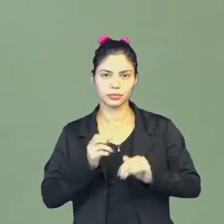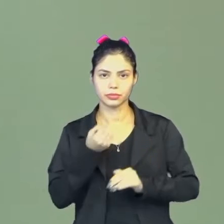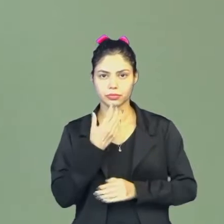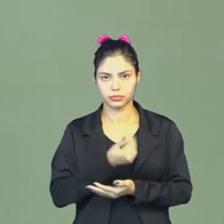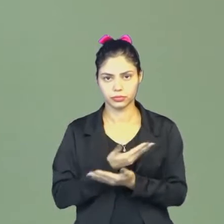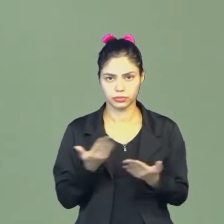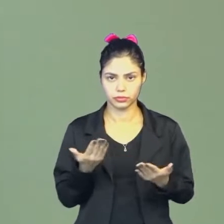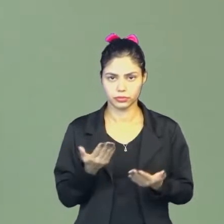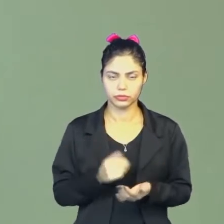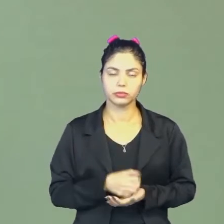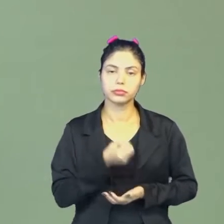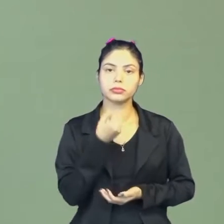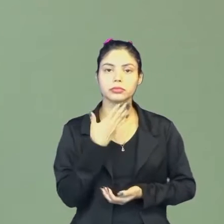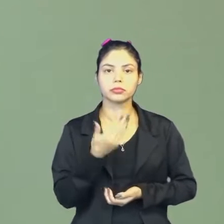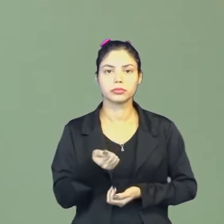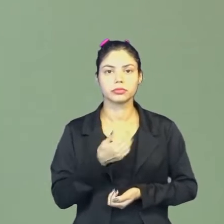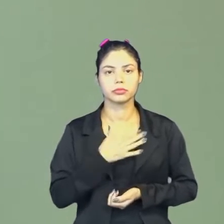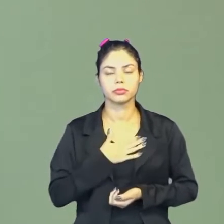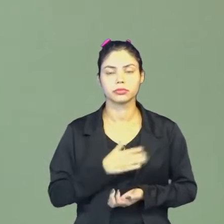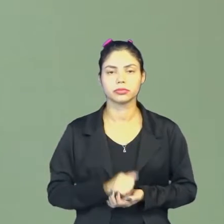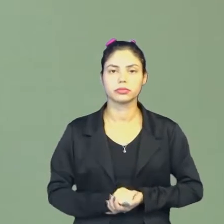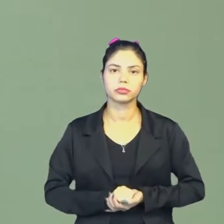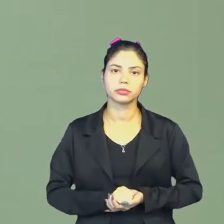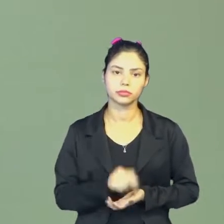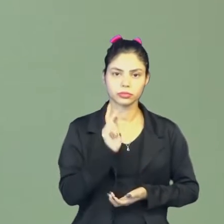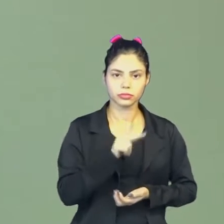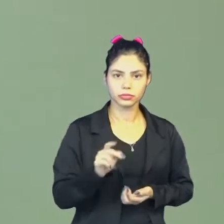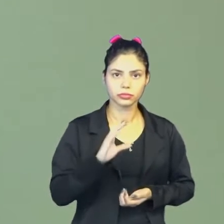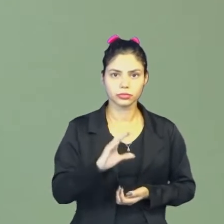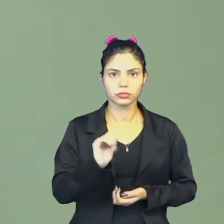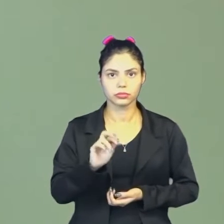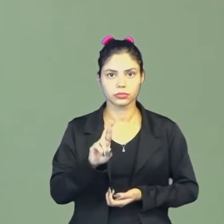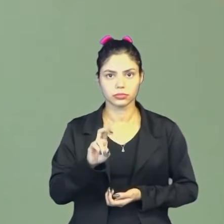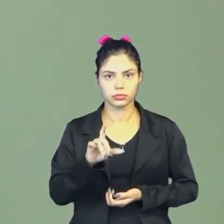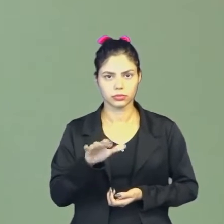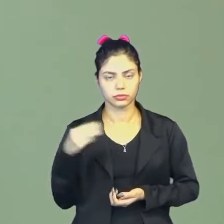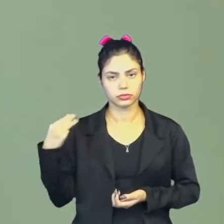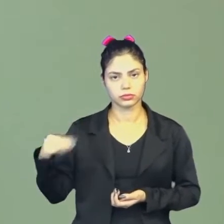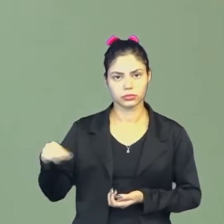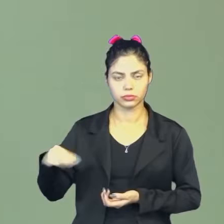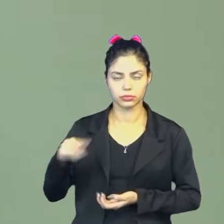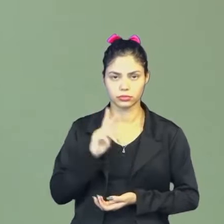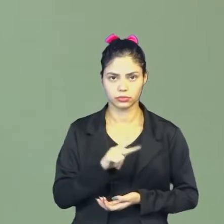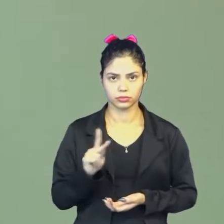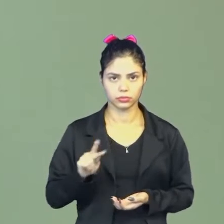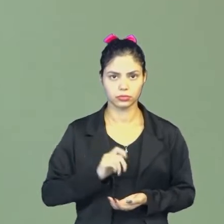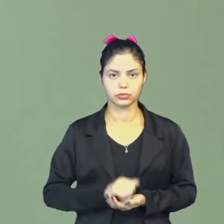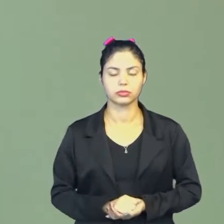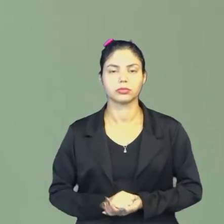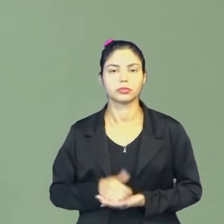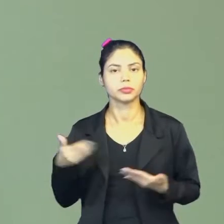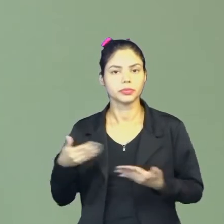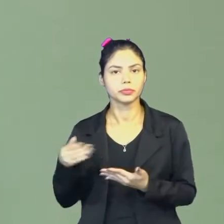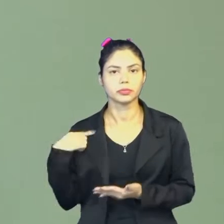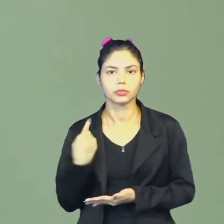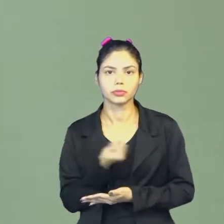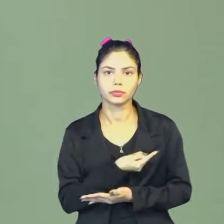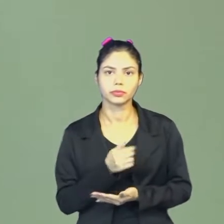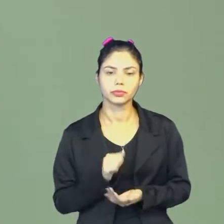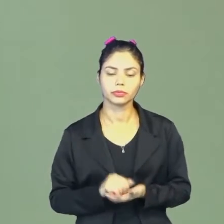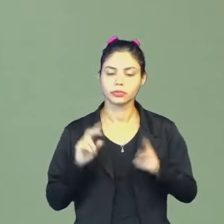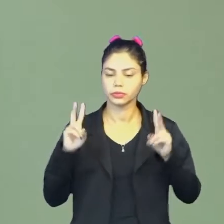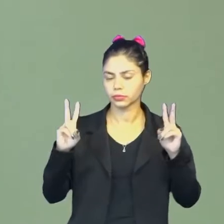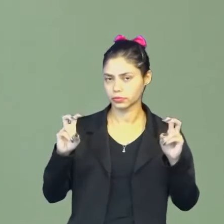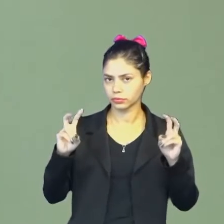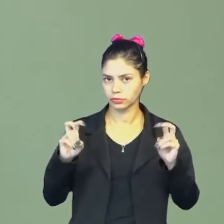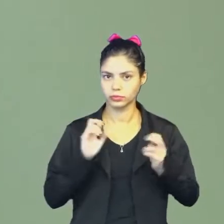Olá, tudo bem com vocês? Tudo bem comigo? Eu sou o professor Carlos, professor de matemática. E hoje nós vamos abordar